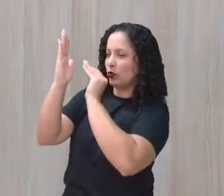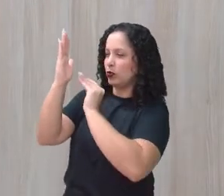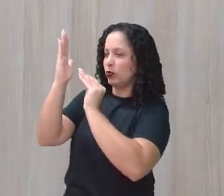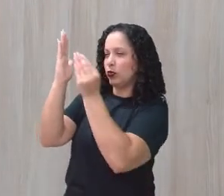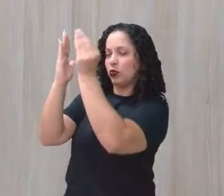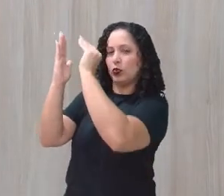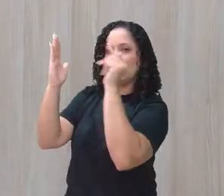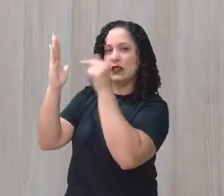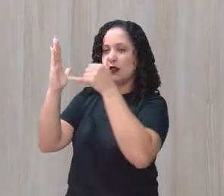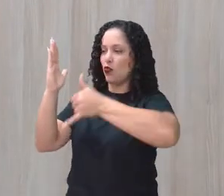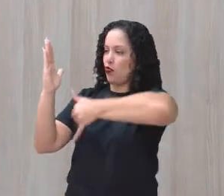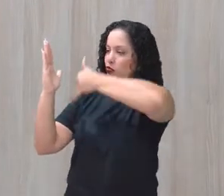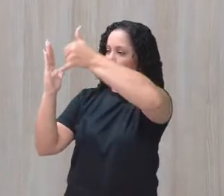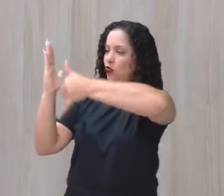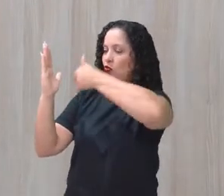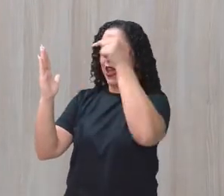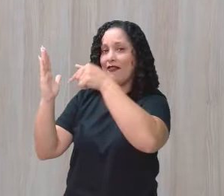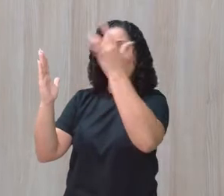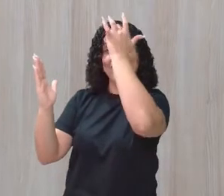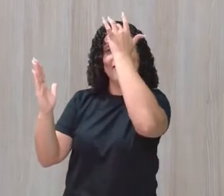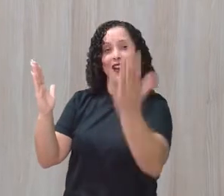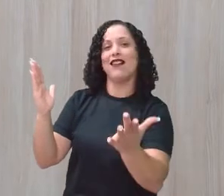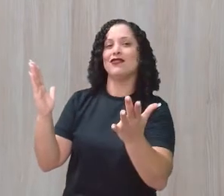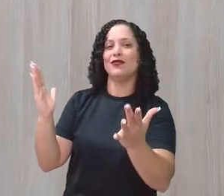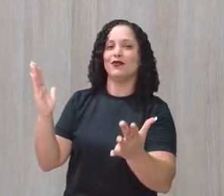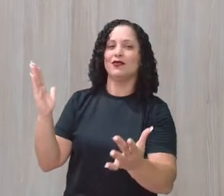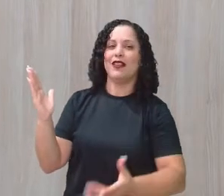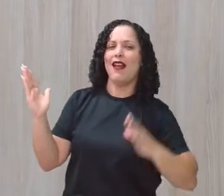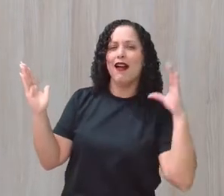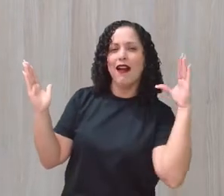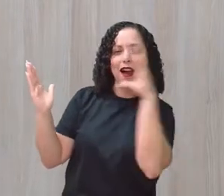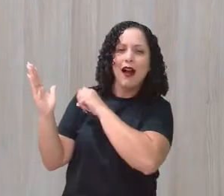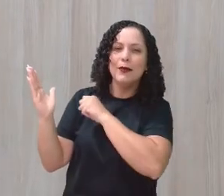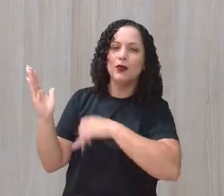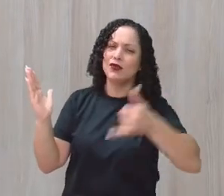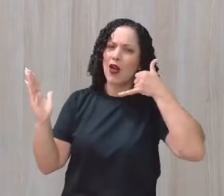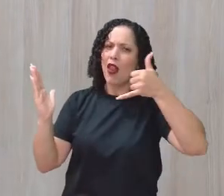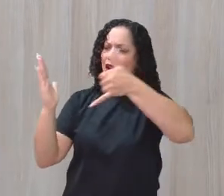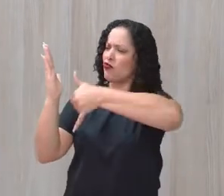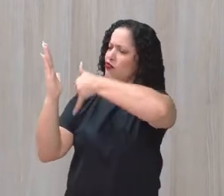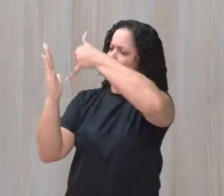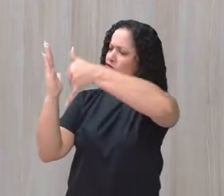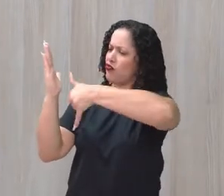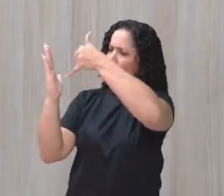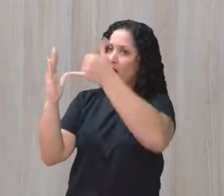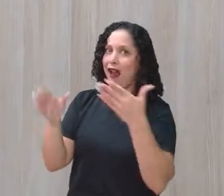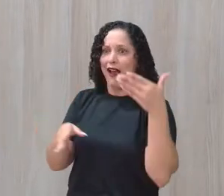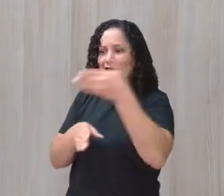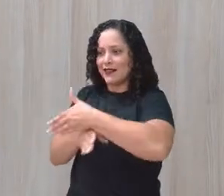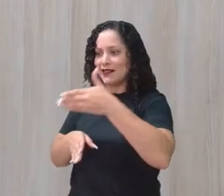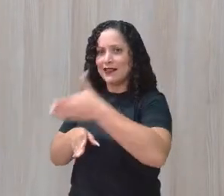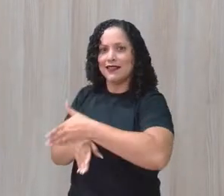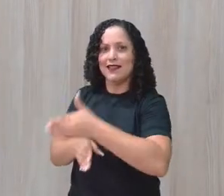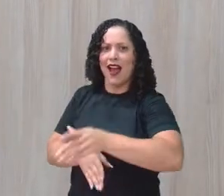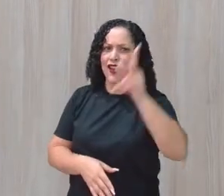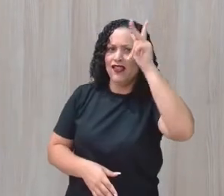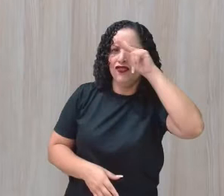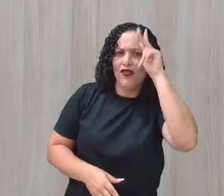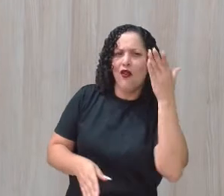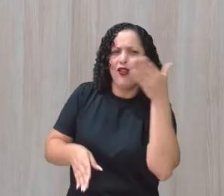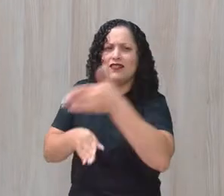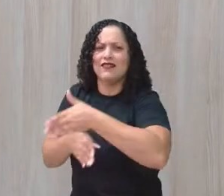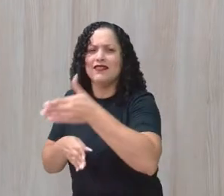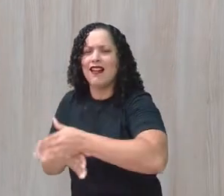importante a professora agora. Pode jogar lá um QR Code, você aponta o seu celular e tem acesso à historinha que ela quer